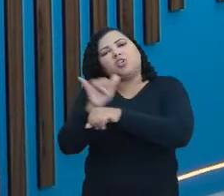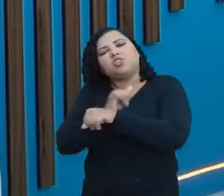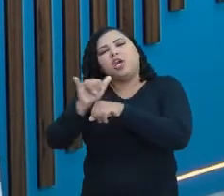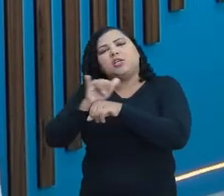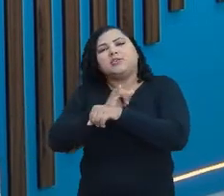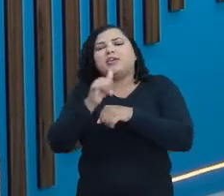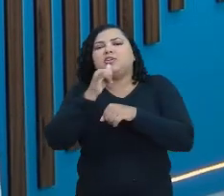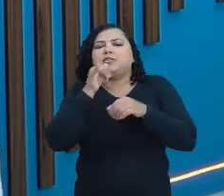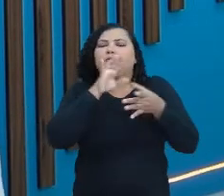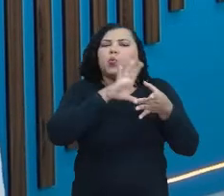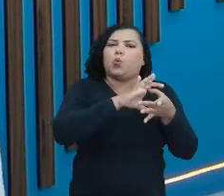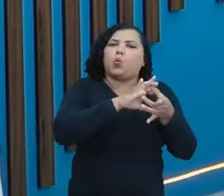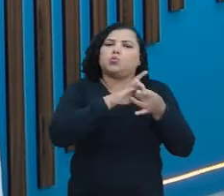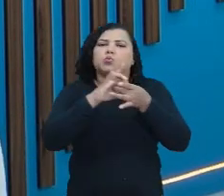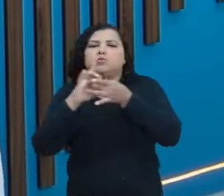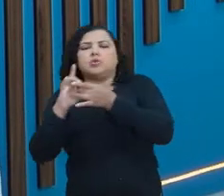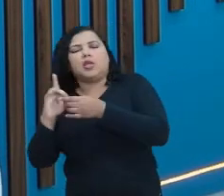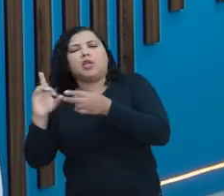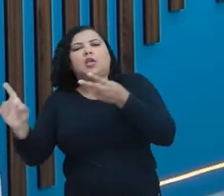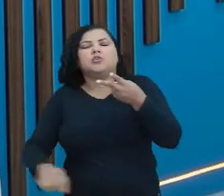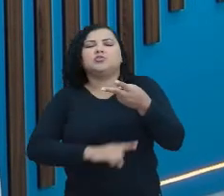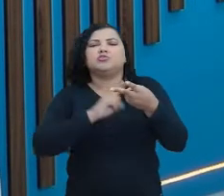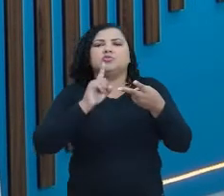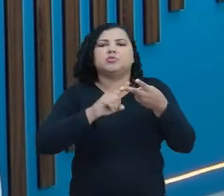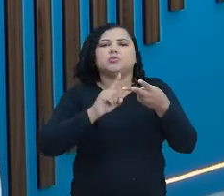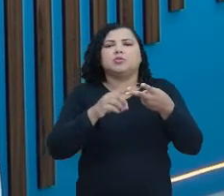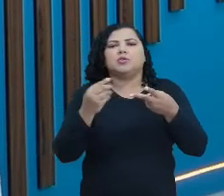como contexto, como